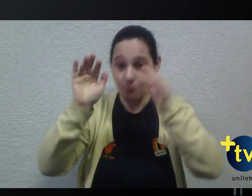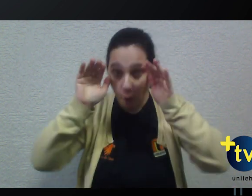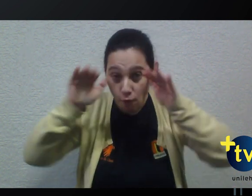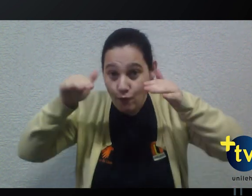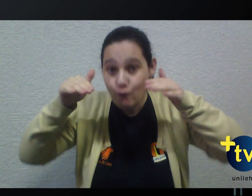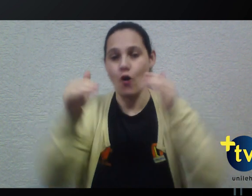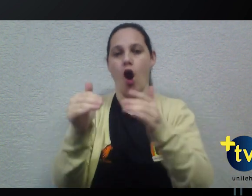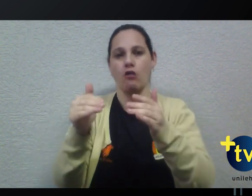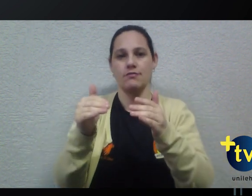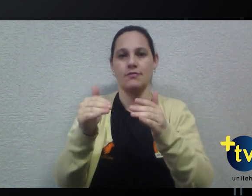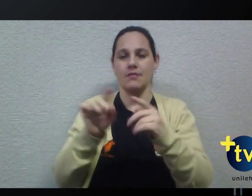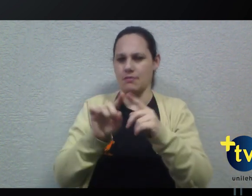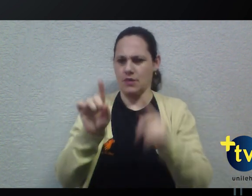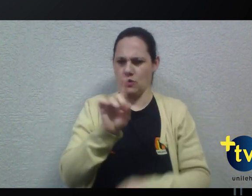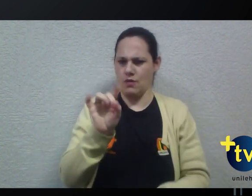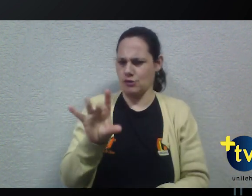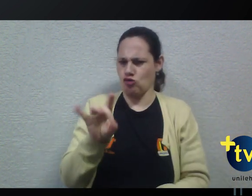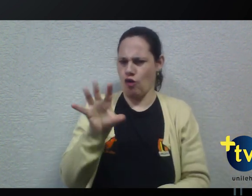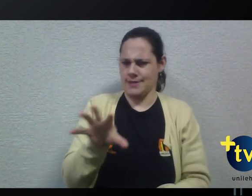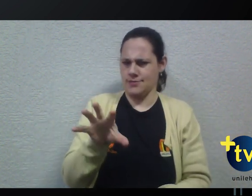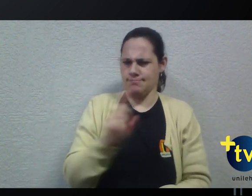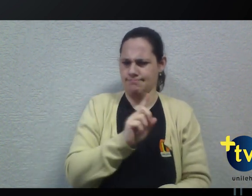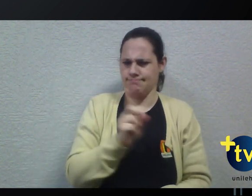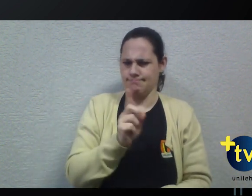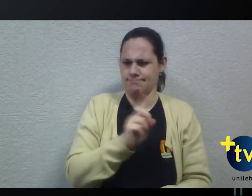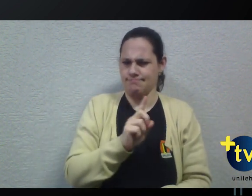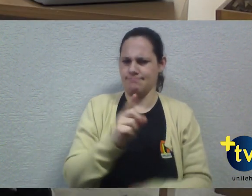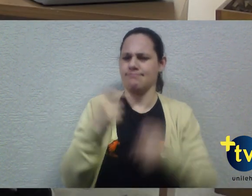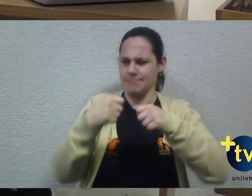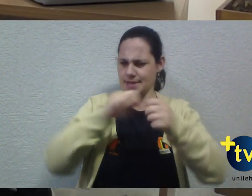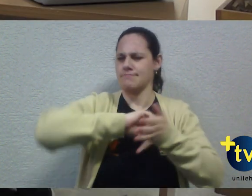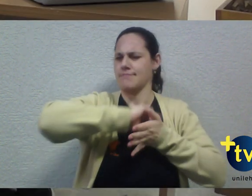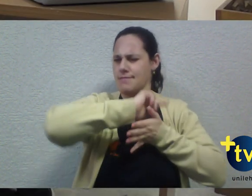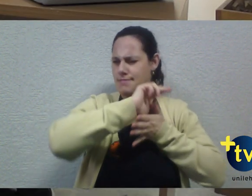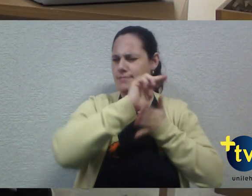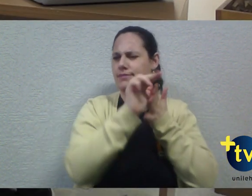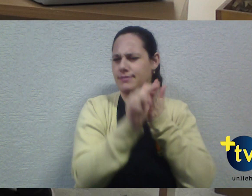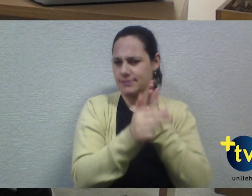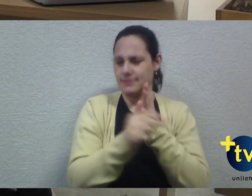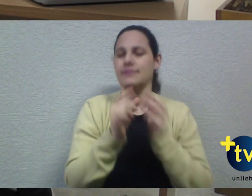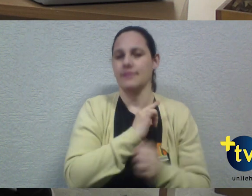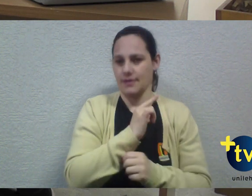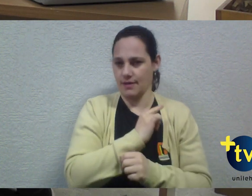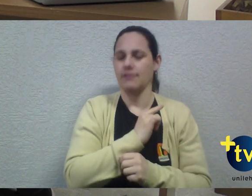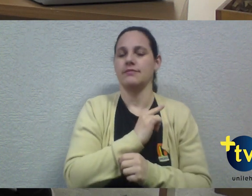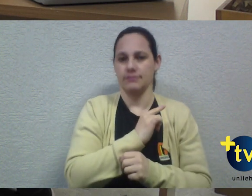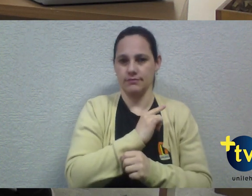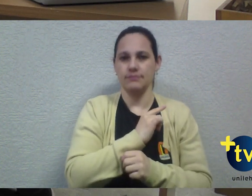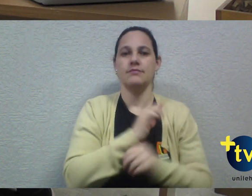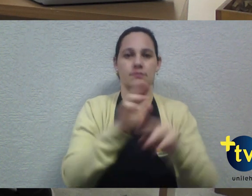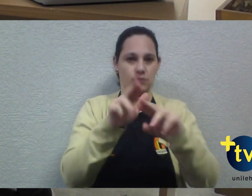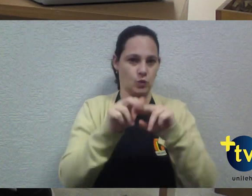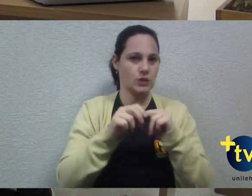você, se puder, tenha um foco nessa ferramenta, mas que você não fique só centralizado nela. Existem diversas